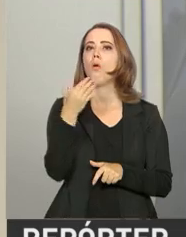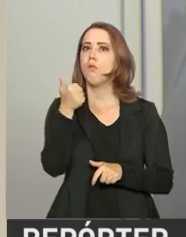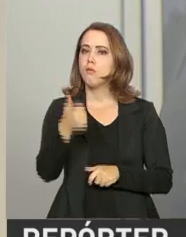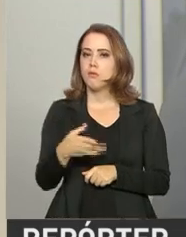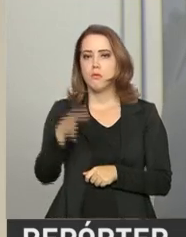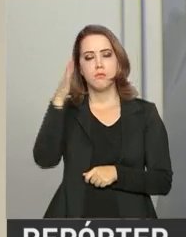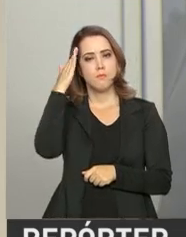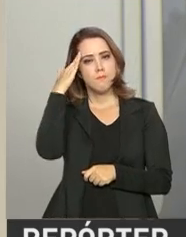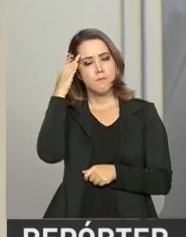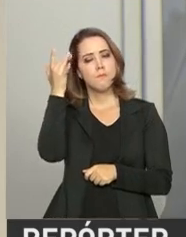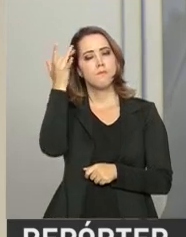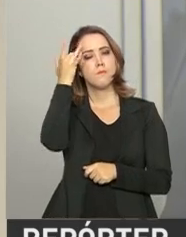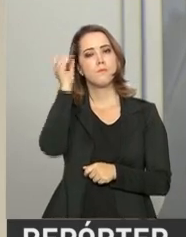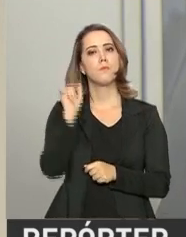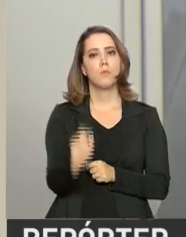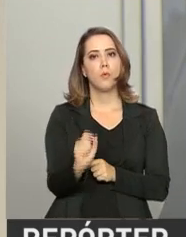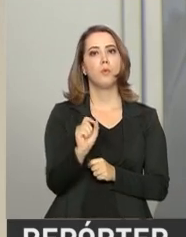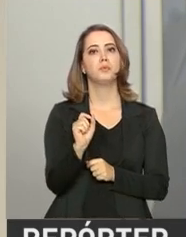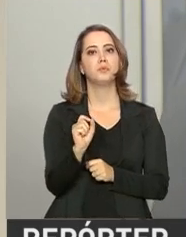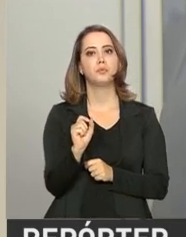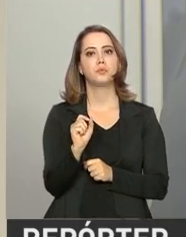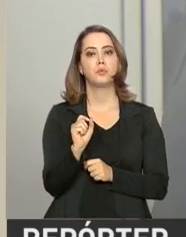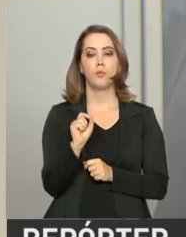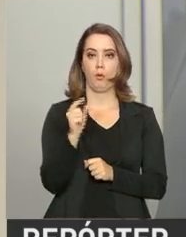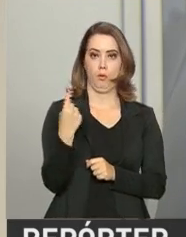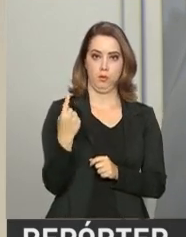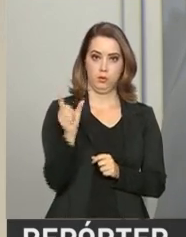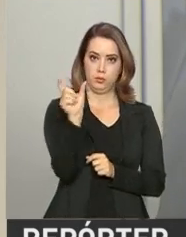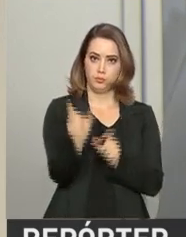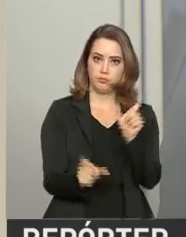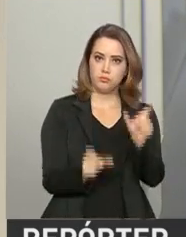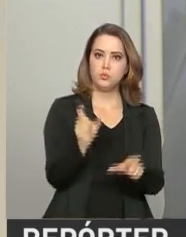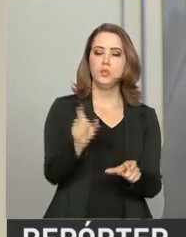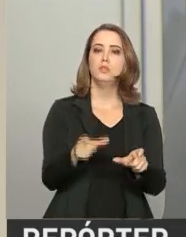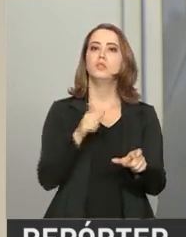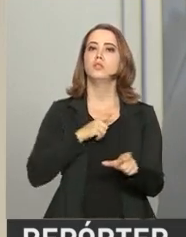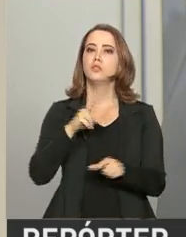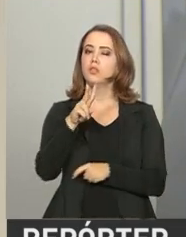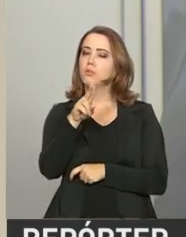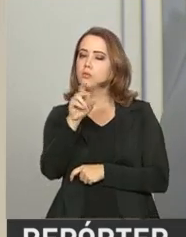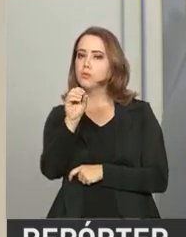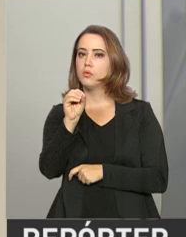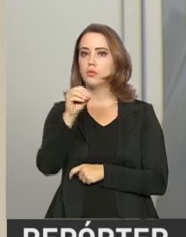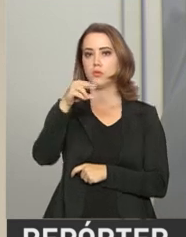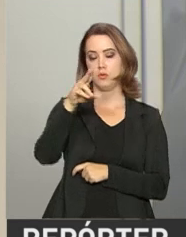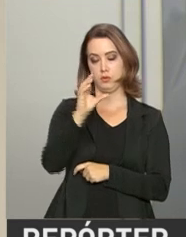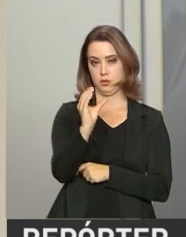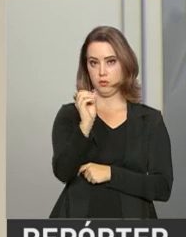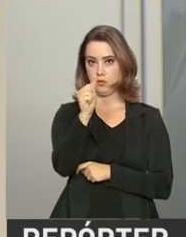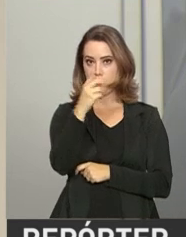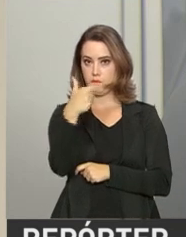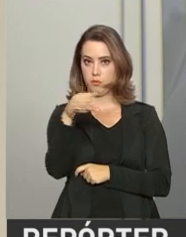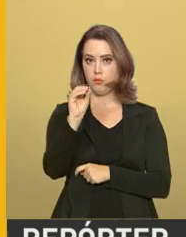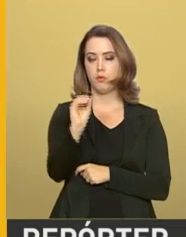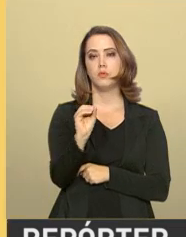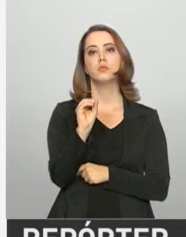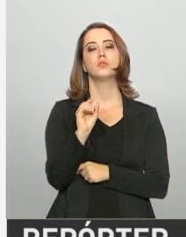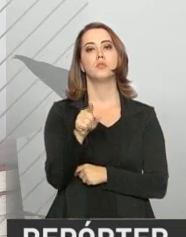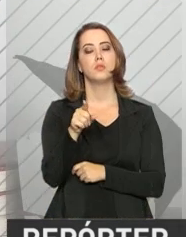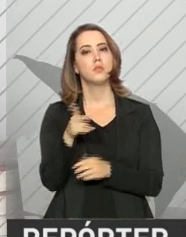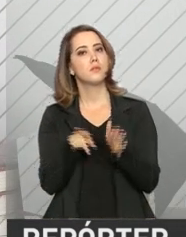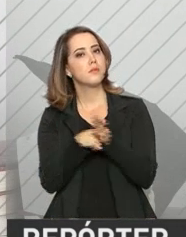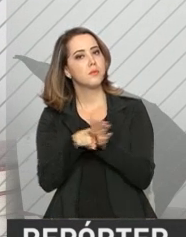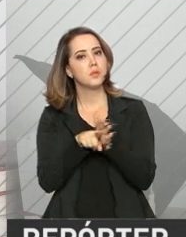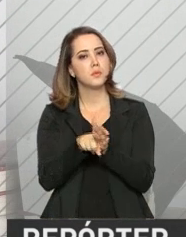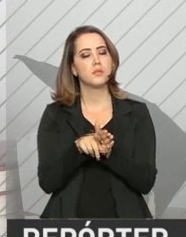competentes e uma parte delas e com vocação para pesquisa né É isto que alimenta a Inovação ter um